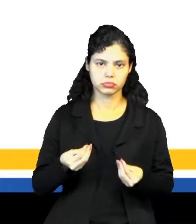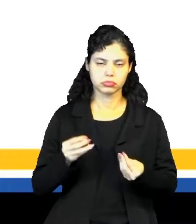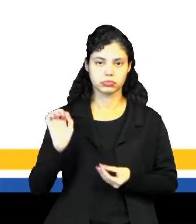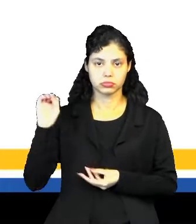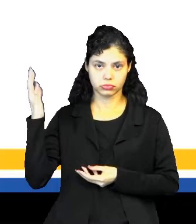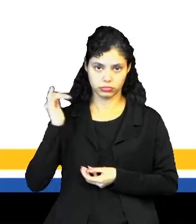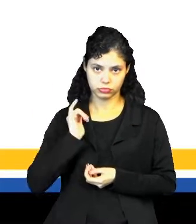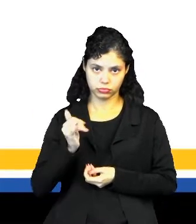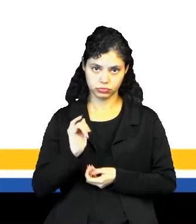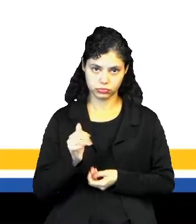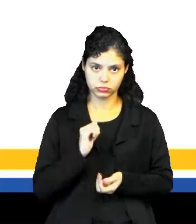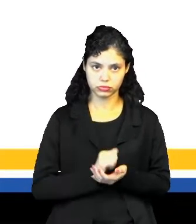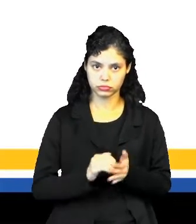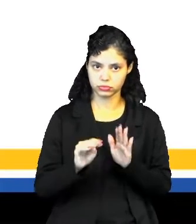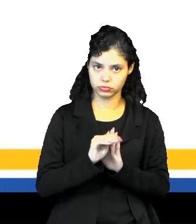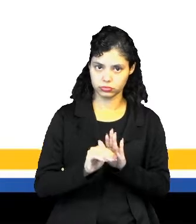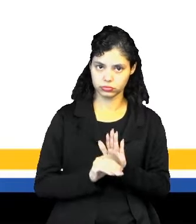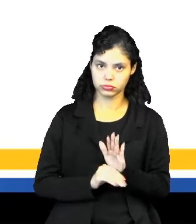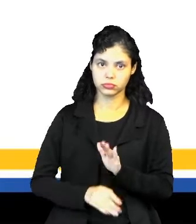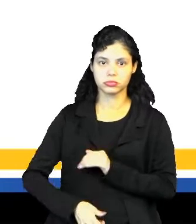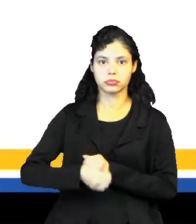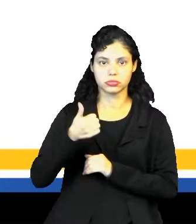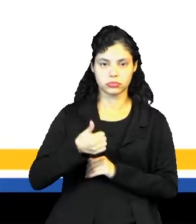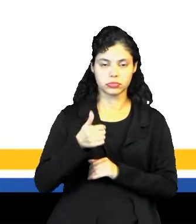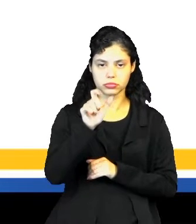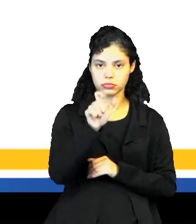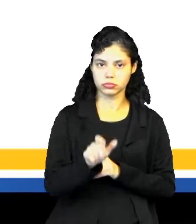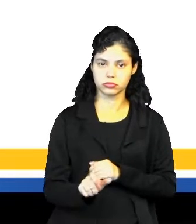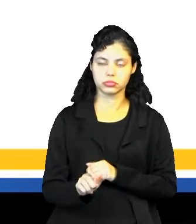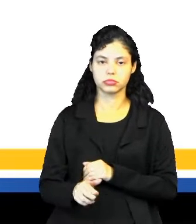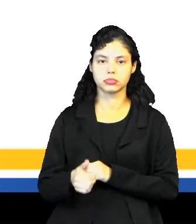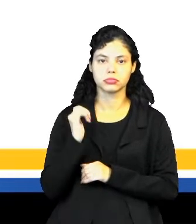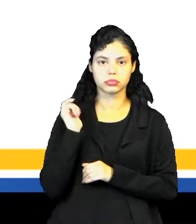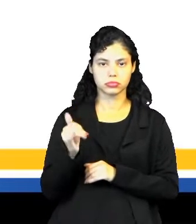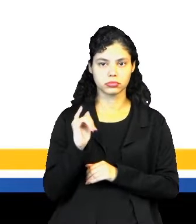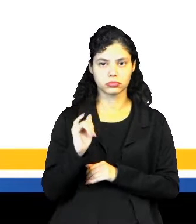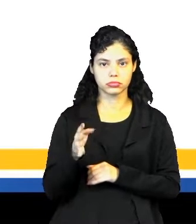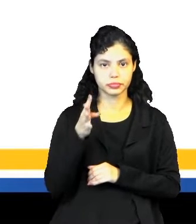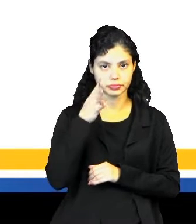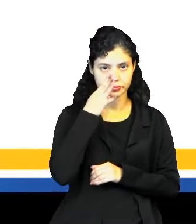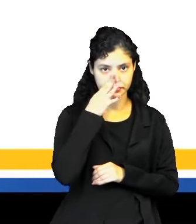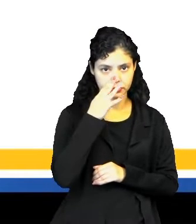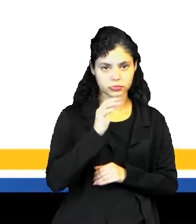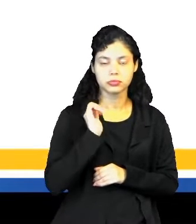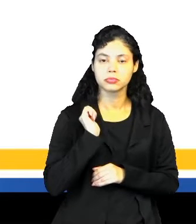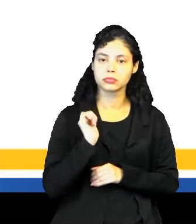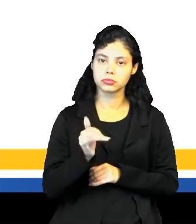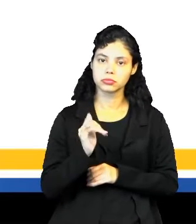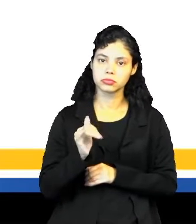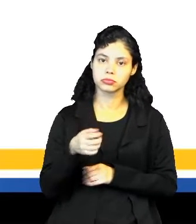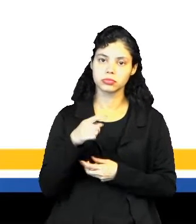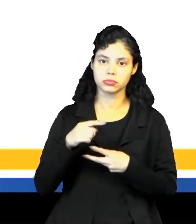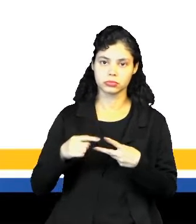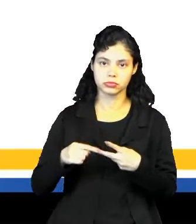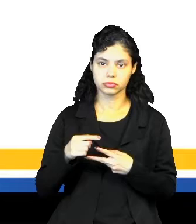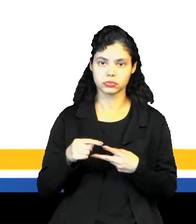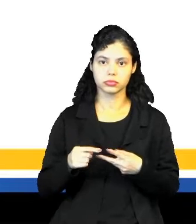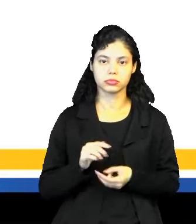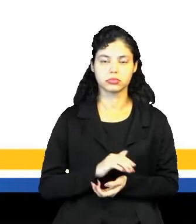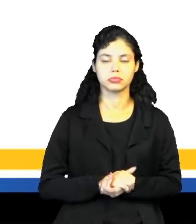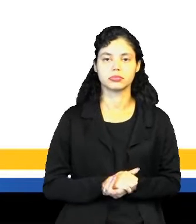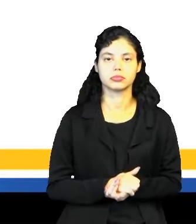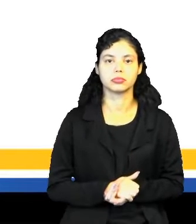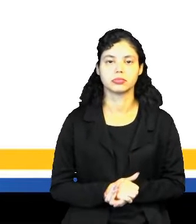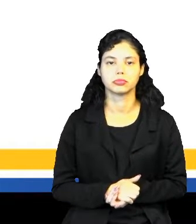narração, eles são classificados em 3 tipos. Narrador personagem, narrador observador e narrador